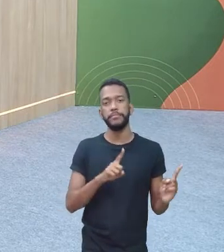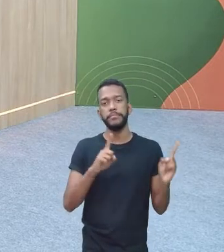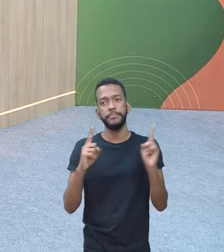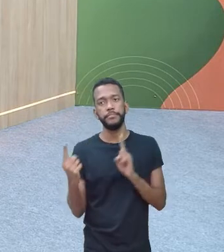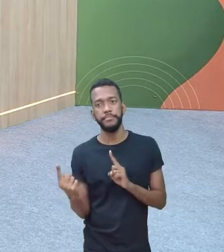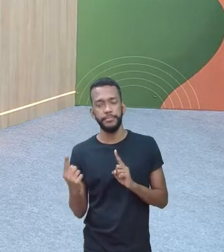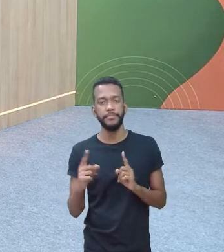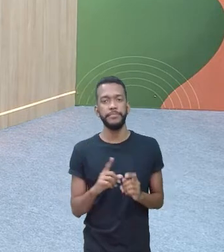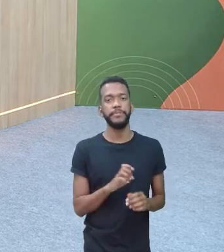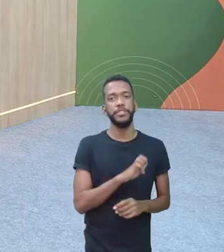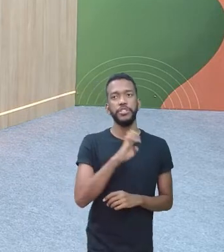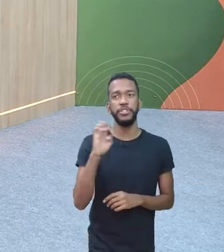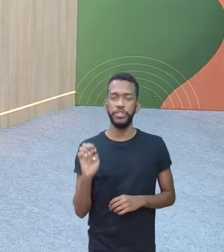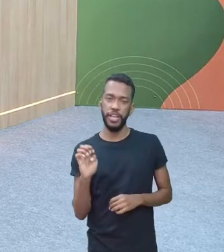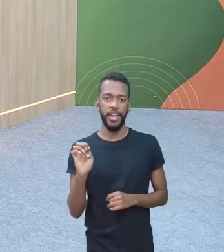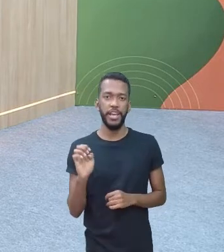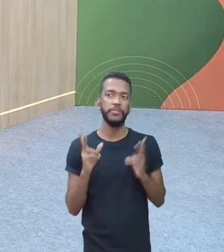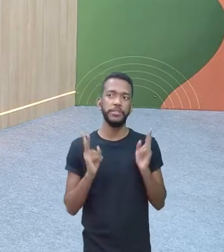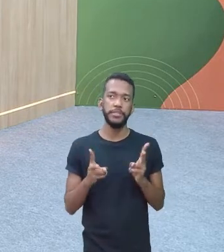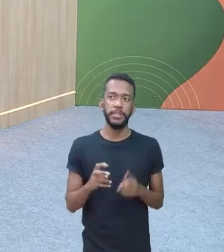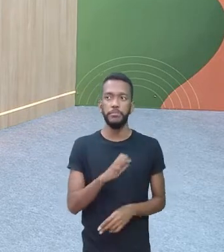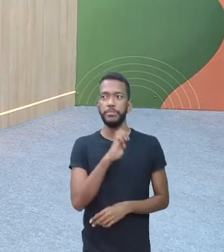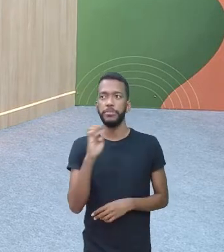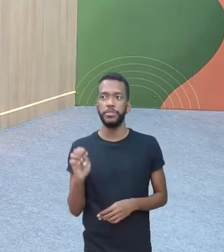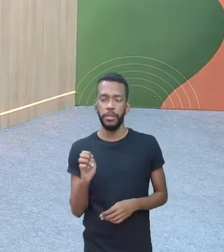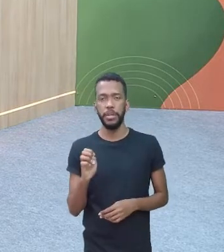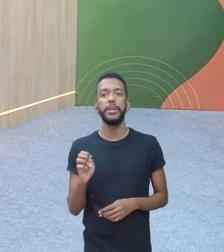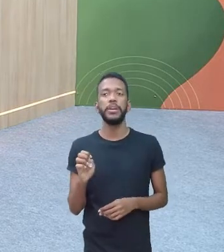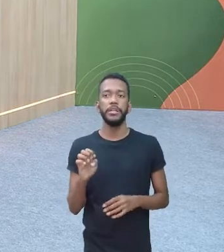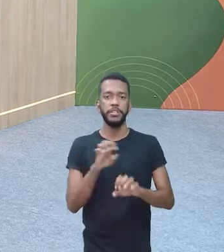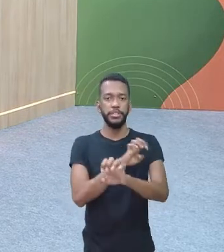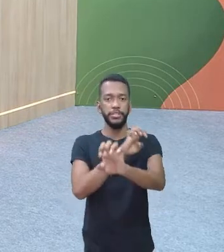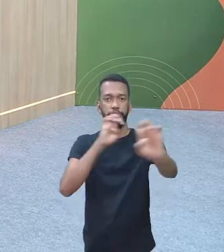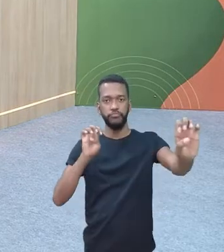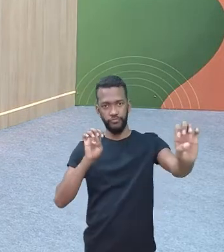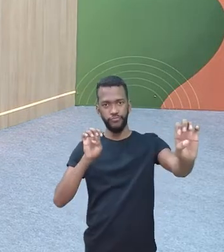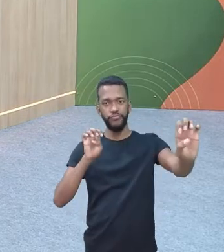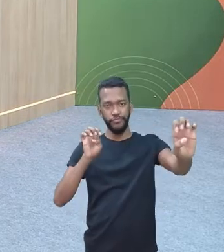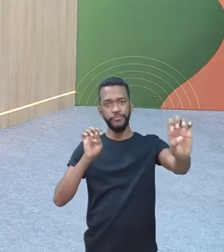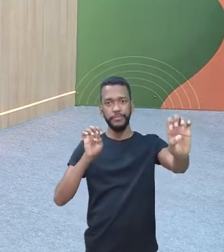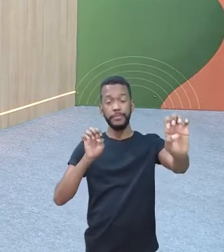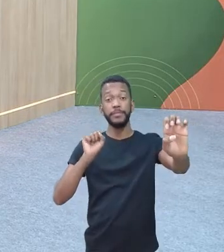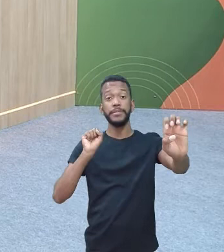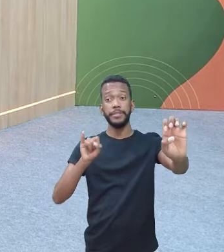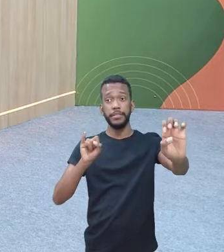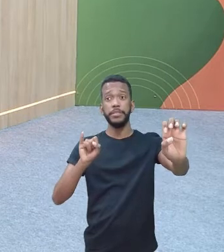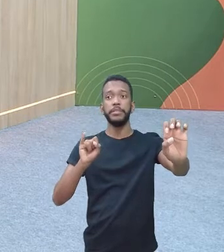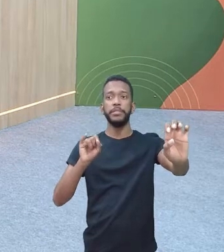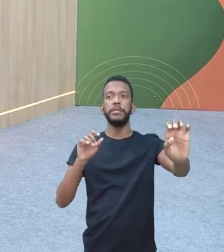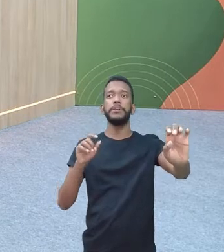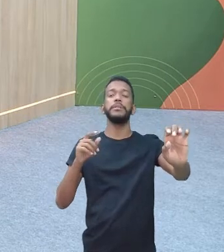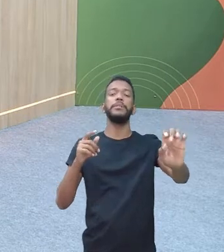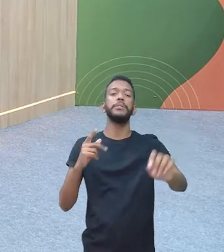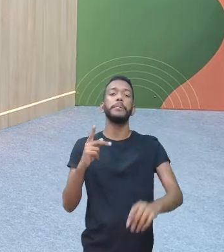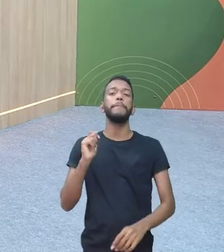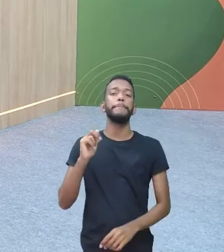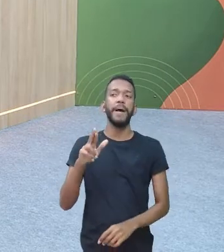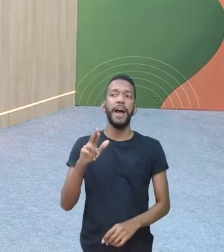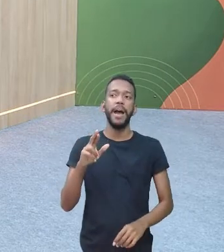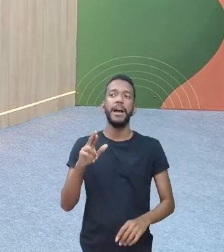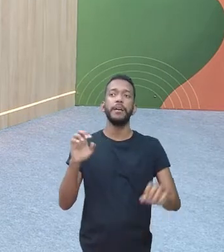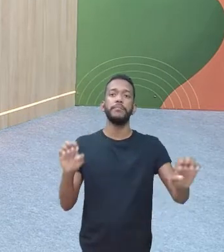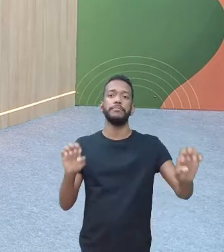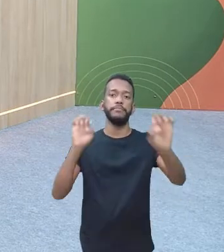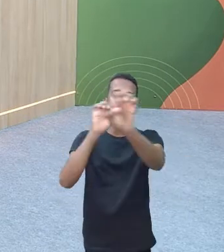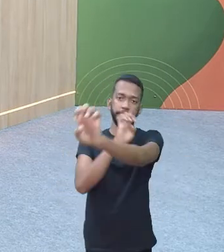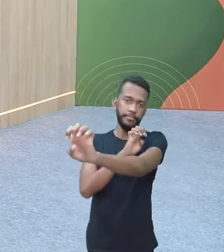para o lado esquerdo. Então, você saca do lado esquerdo da quadra. Quando o saque é de número par, é como se fosse lá no